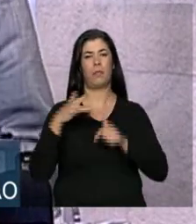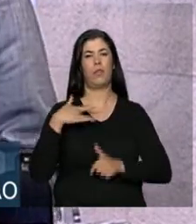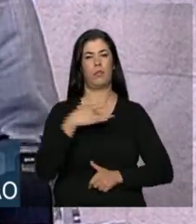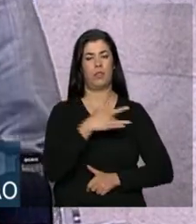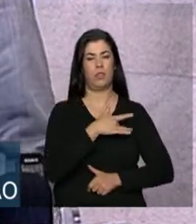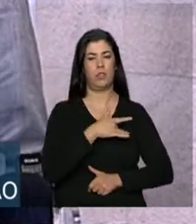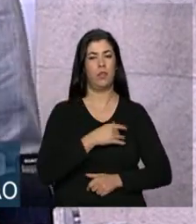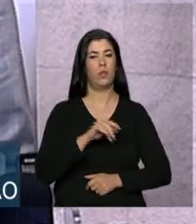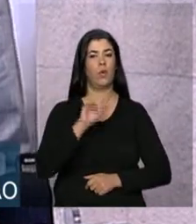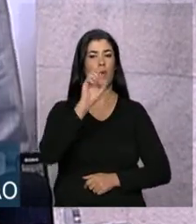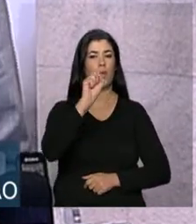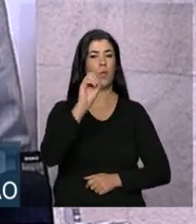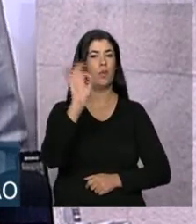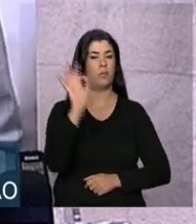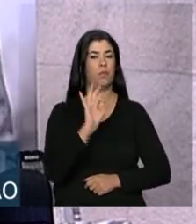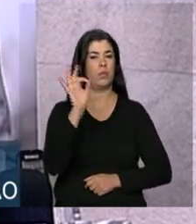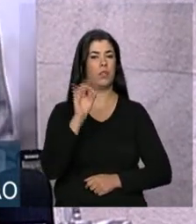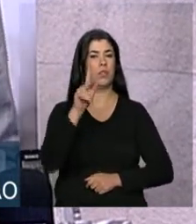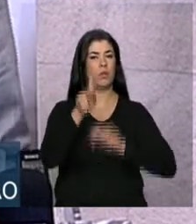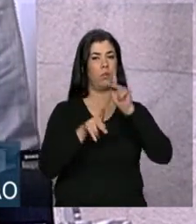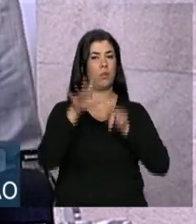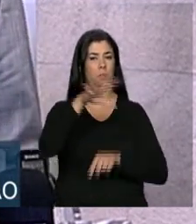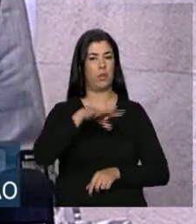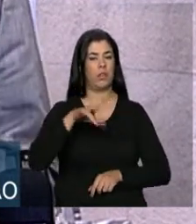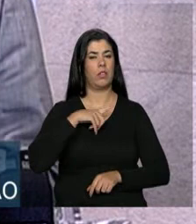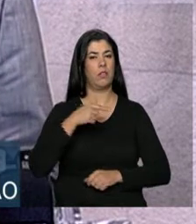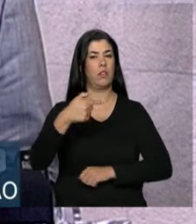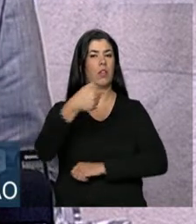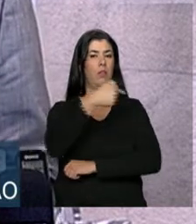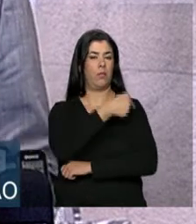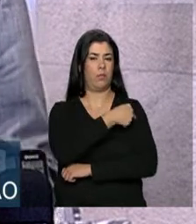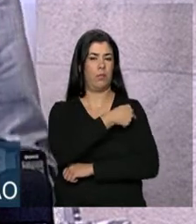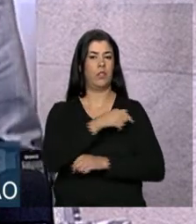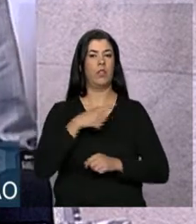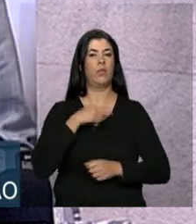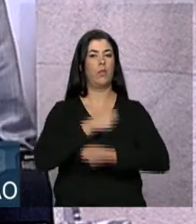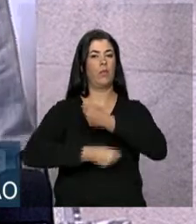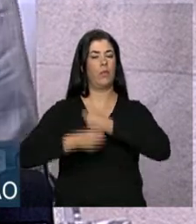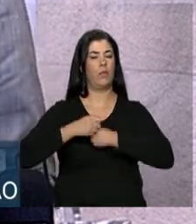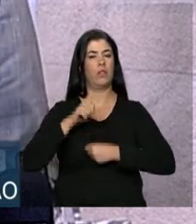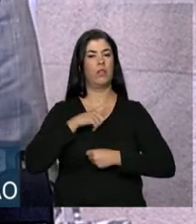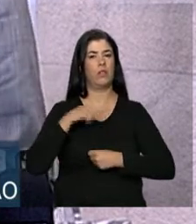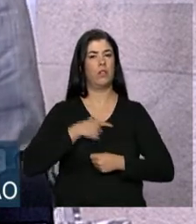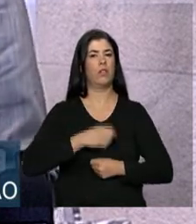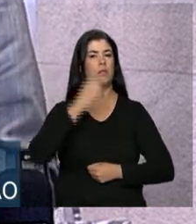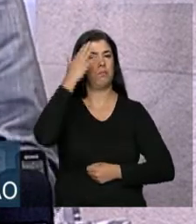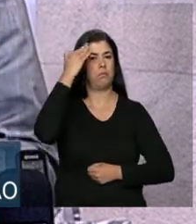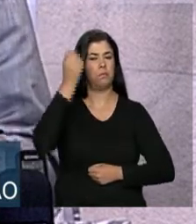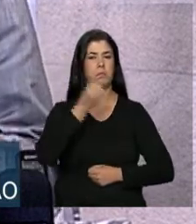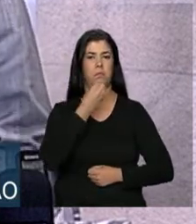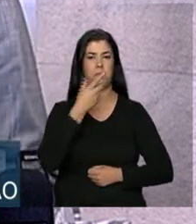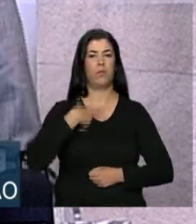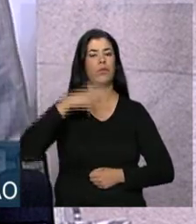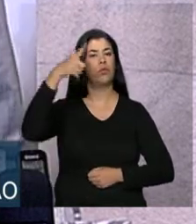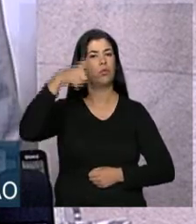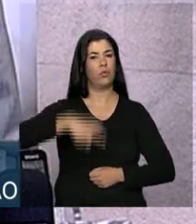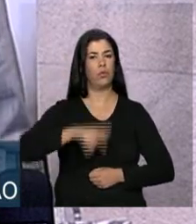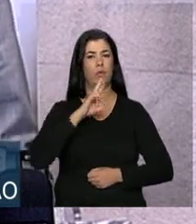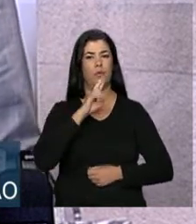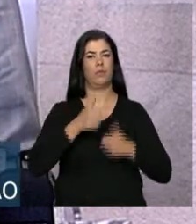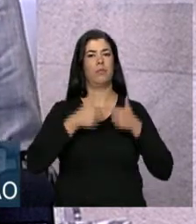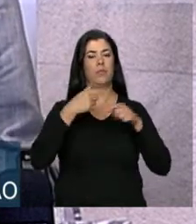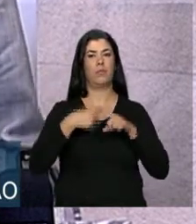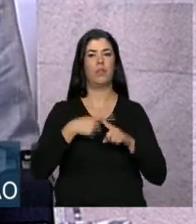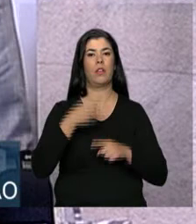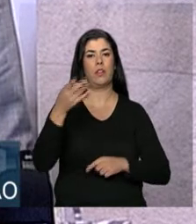mínimo 80% dessa população seja vacinada. O ano passado nós tivemos um grande sucesso, queremos repetir esse ano, porque